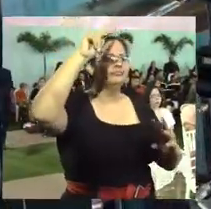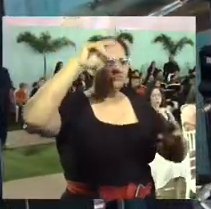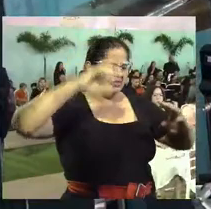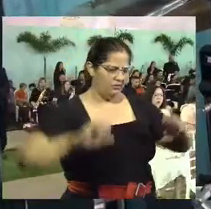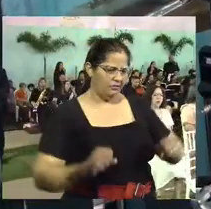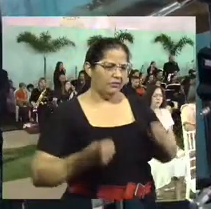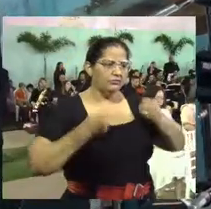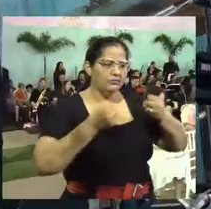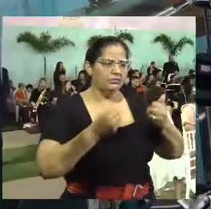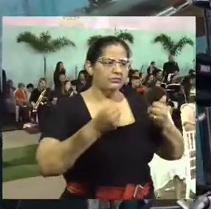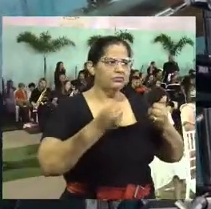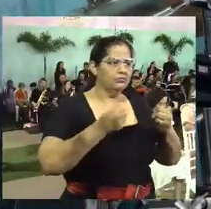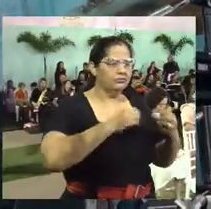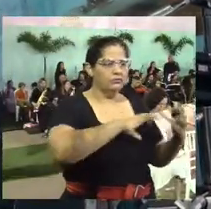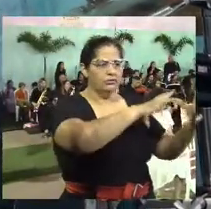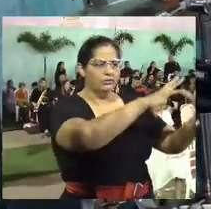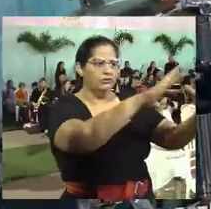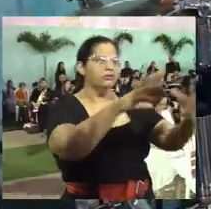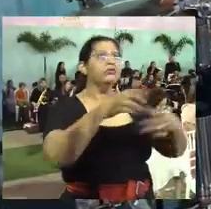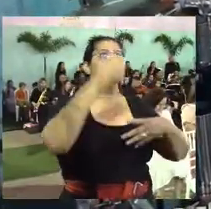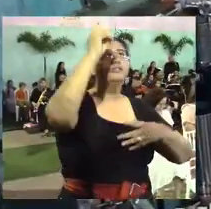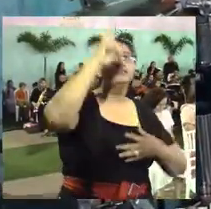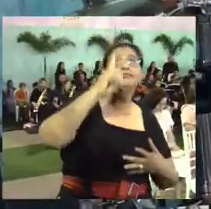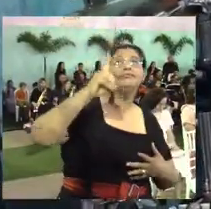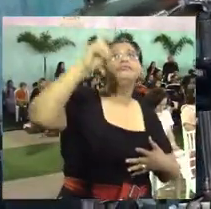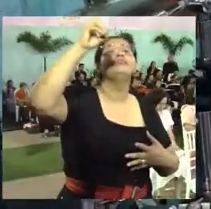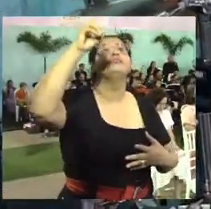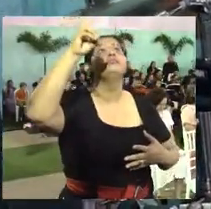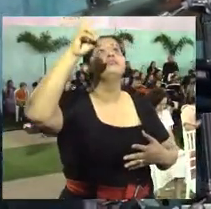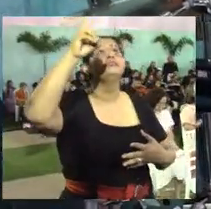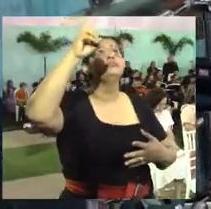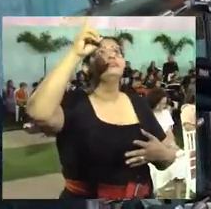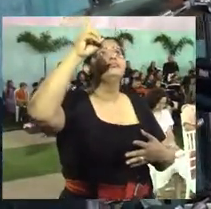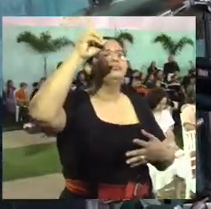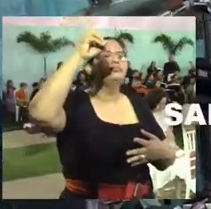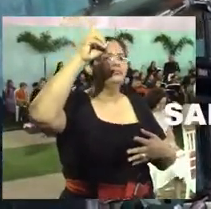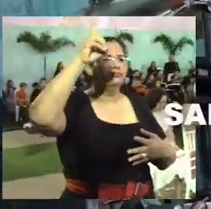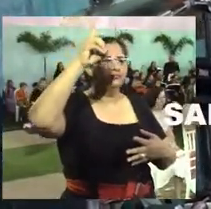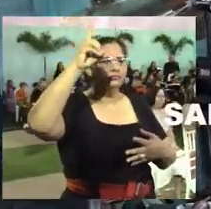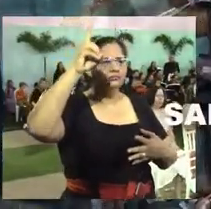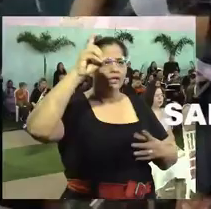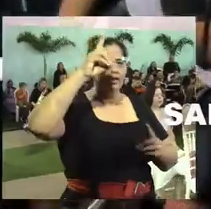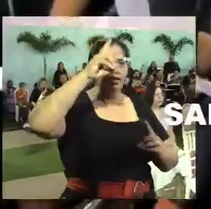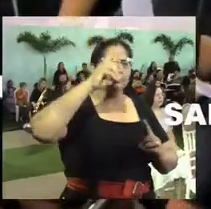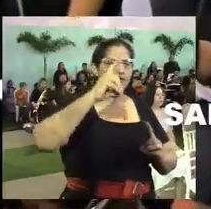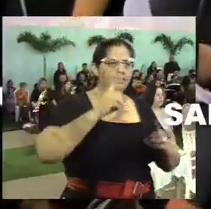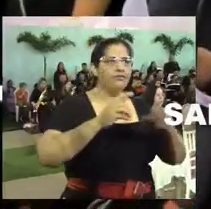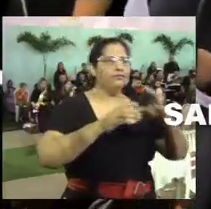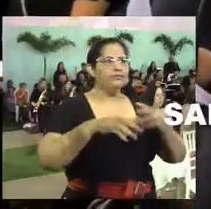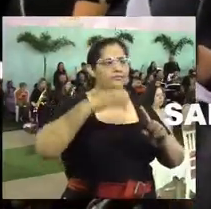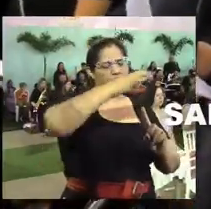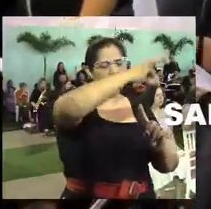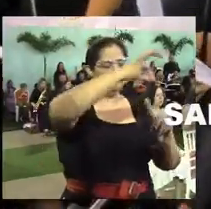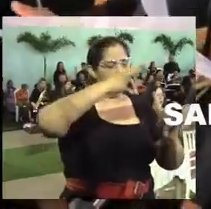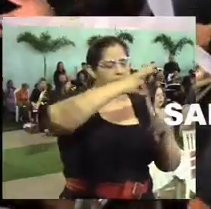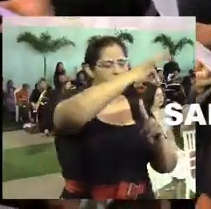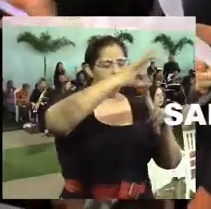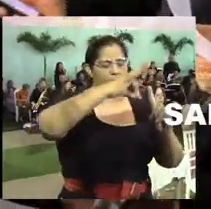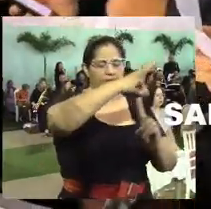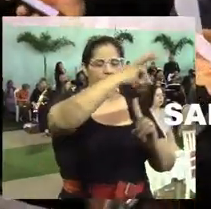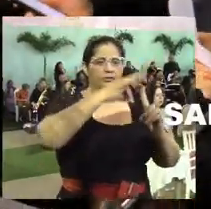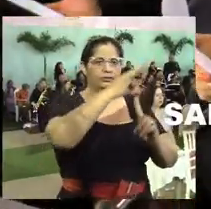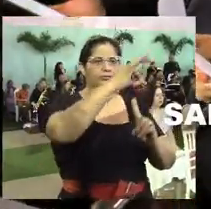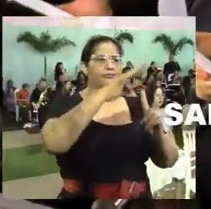com o mundo não diante de Deus ninguém me convidar só que todo tempo